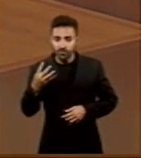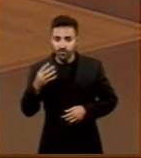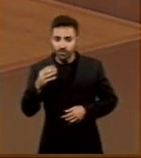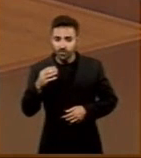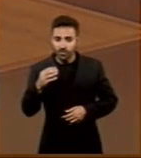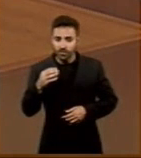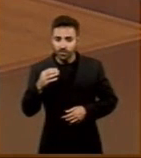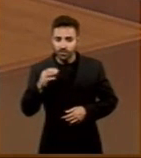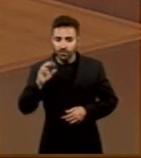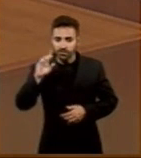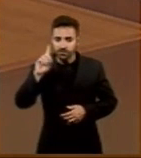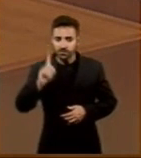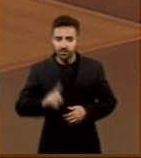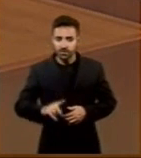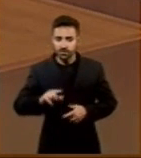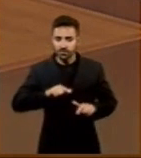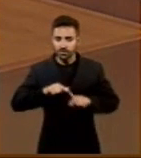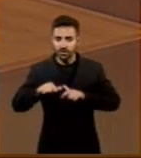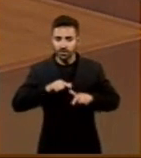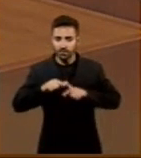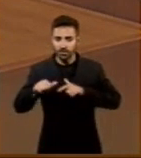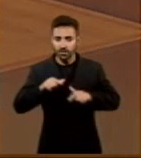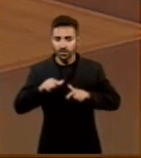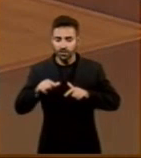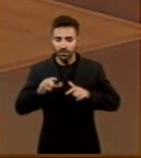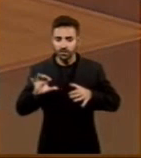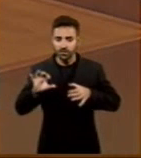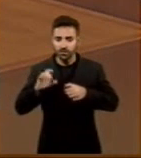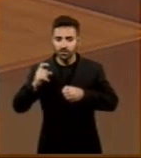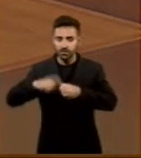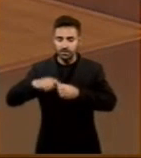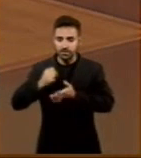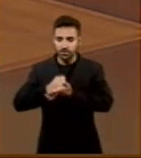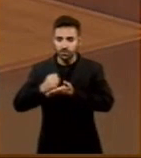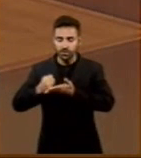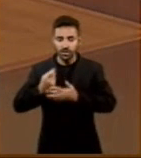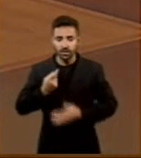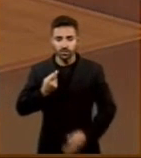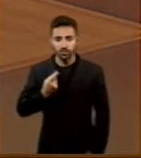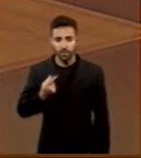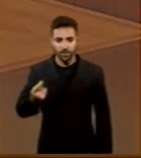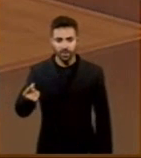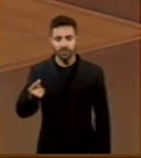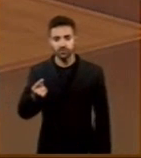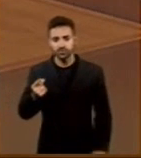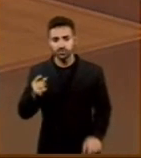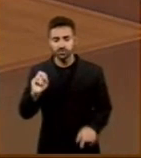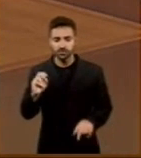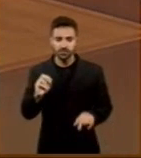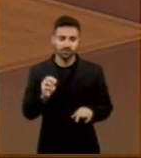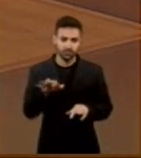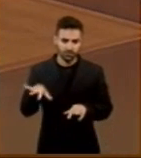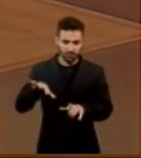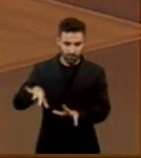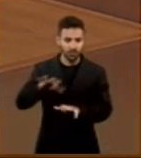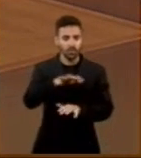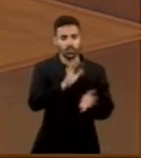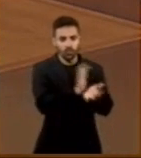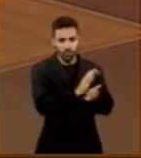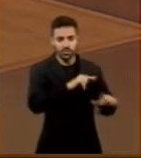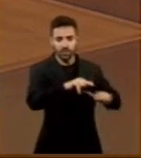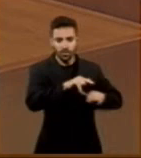direitos do trabalhador convicto empregatício permanente e o trabalhador avulso.